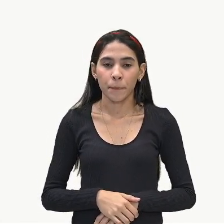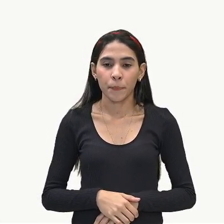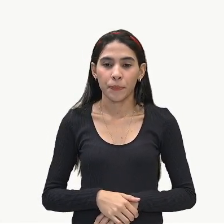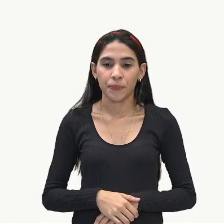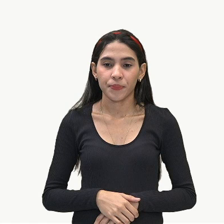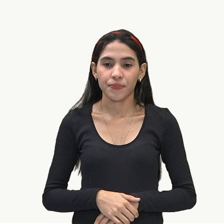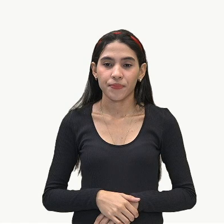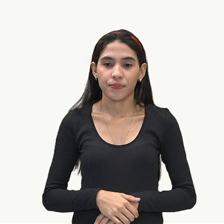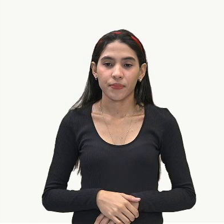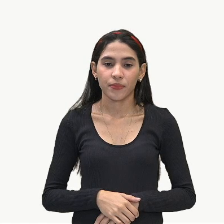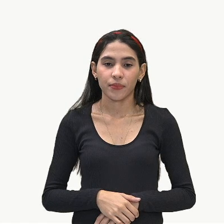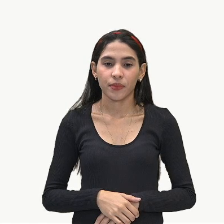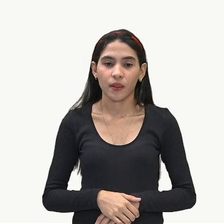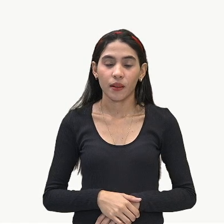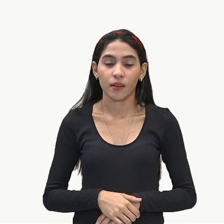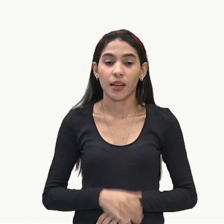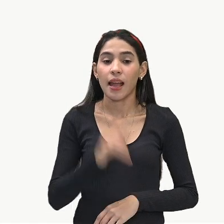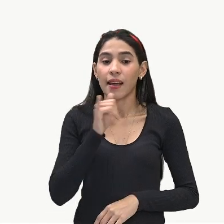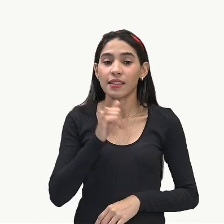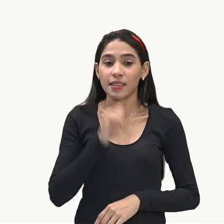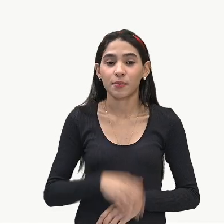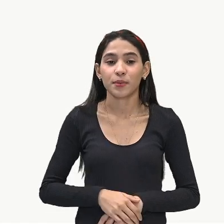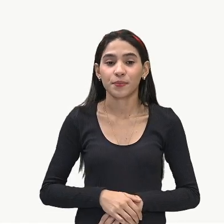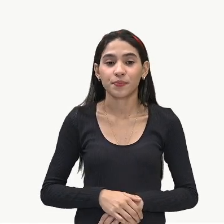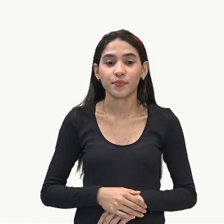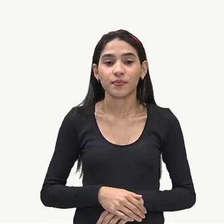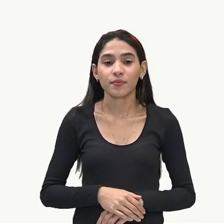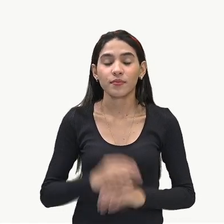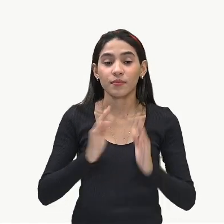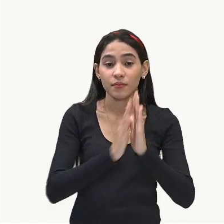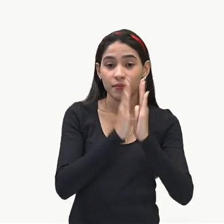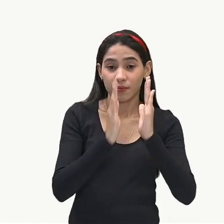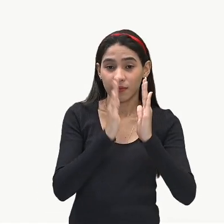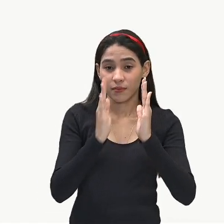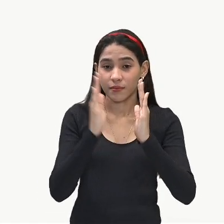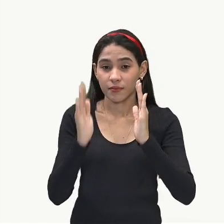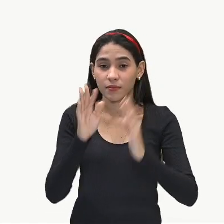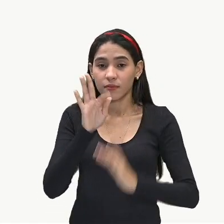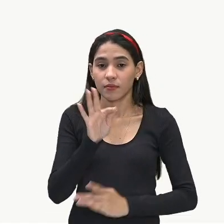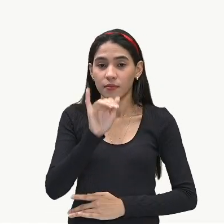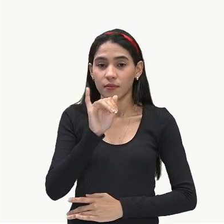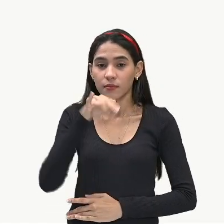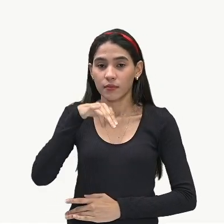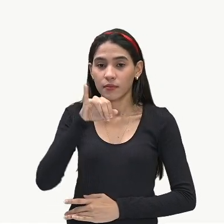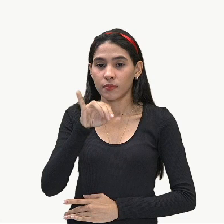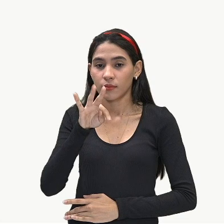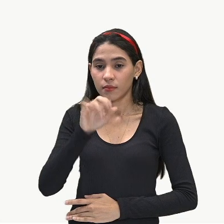No caso da sequência finita, a sequência